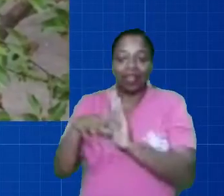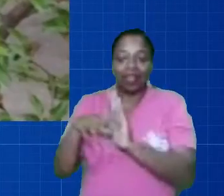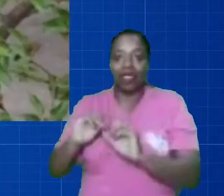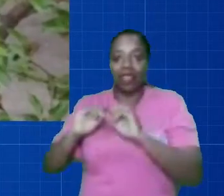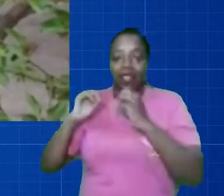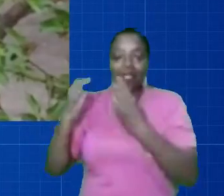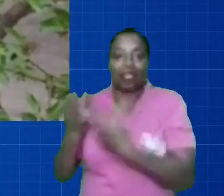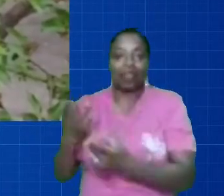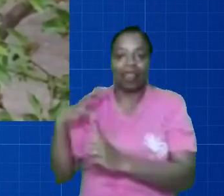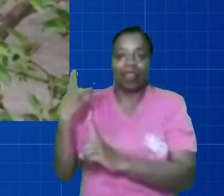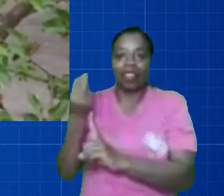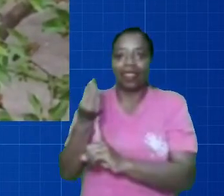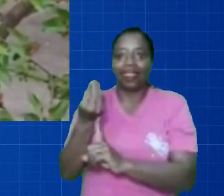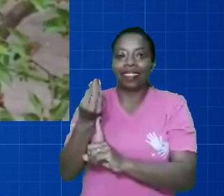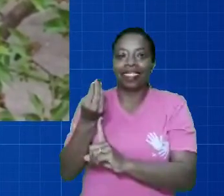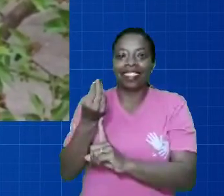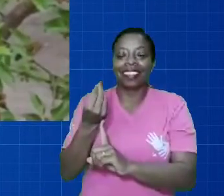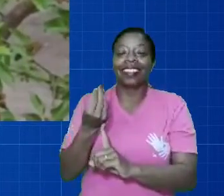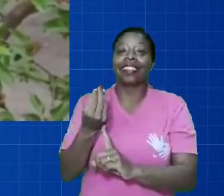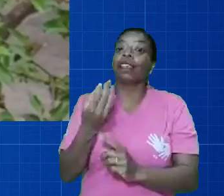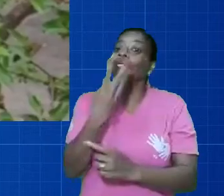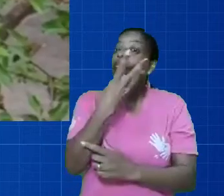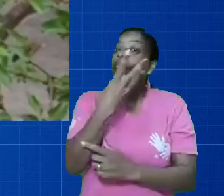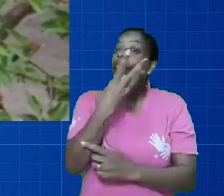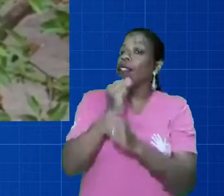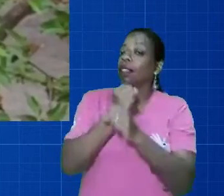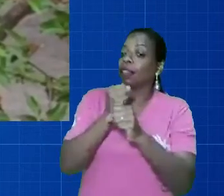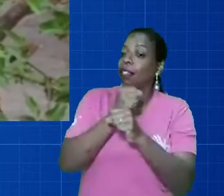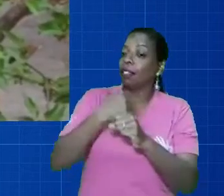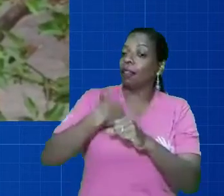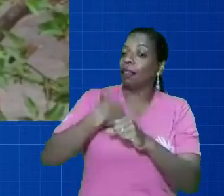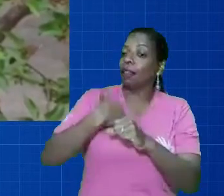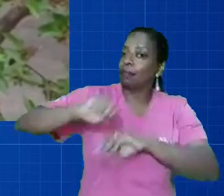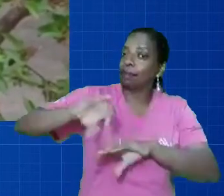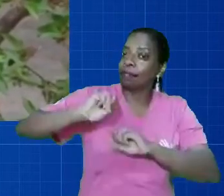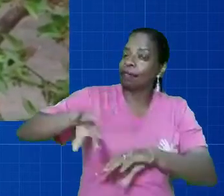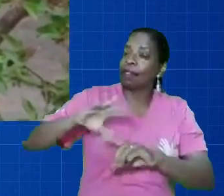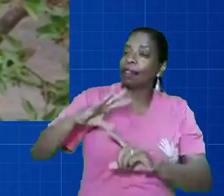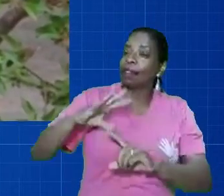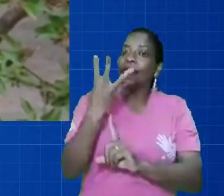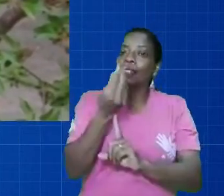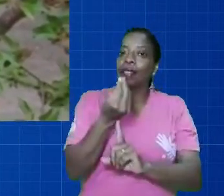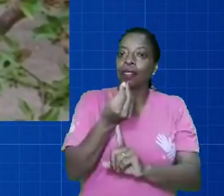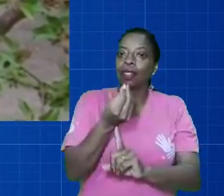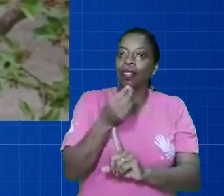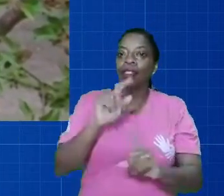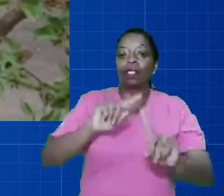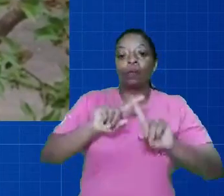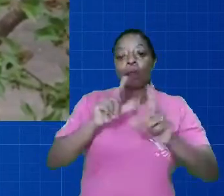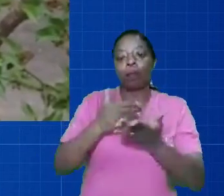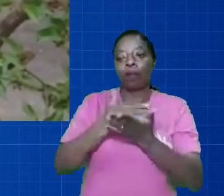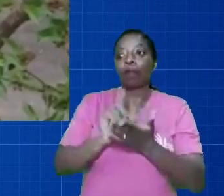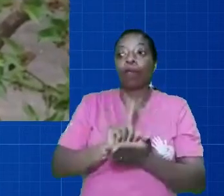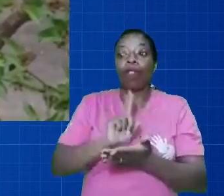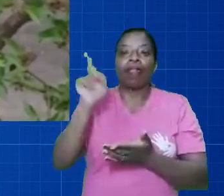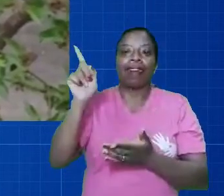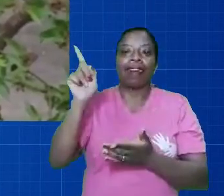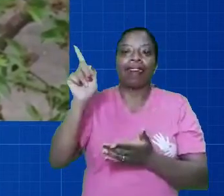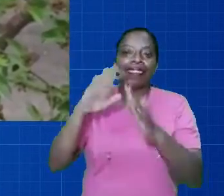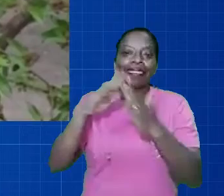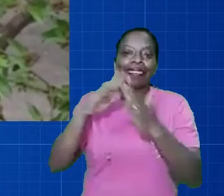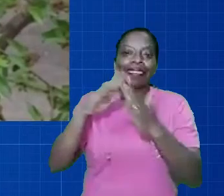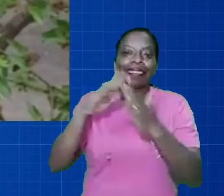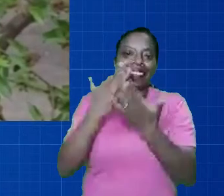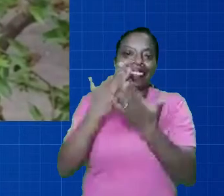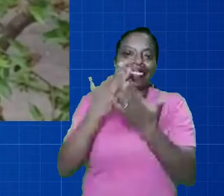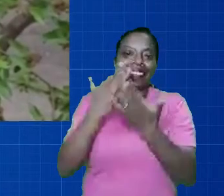que eu trabalho com arte e foi lá que começou a história. Depois eu tive a oportunidade de... fui